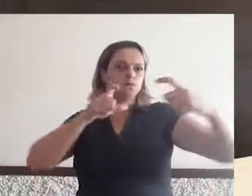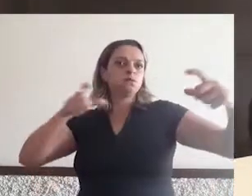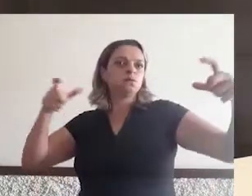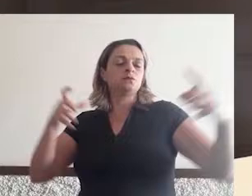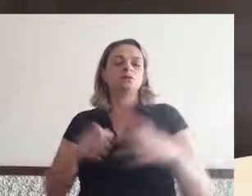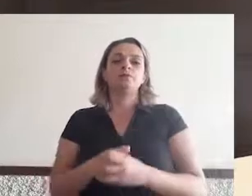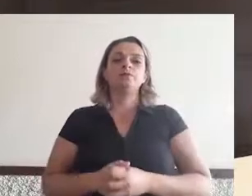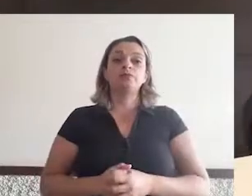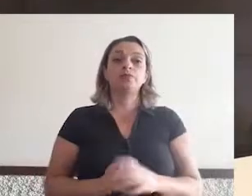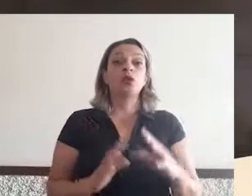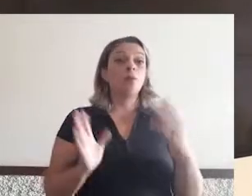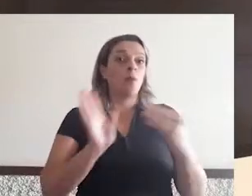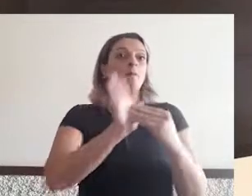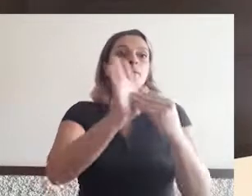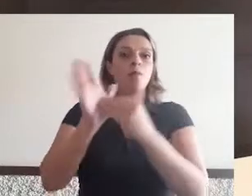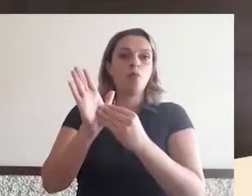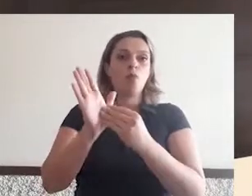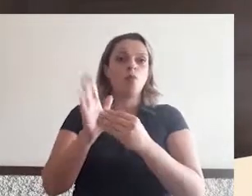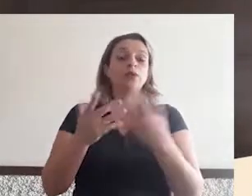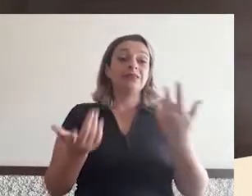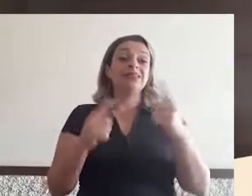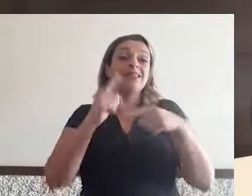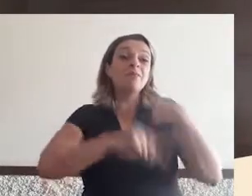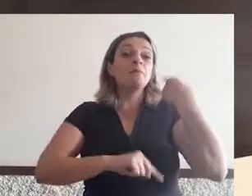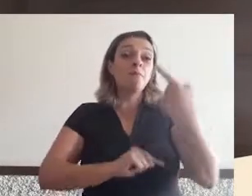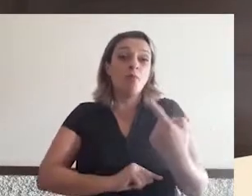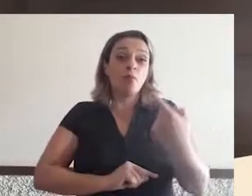expansionista. Com a morte do general Crasso,